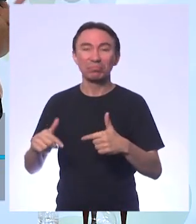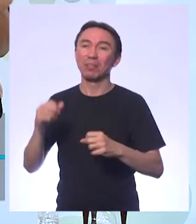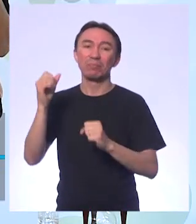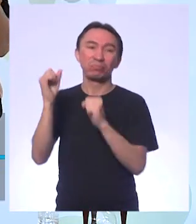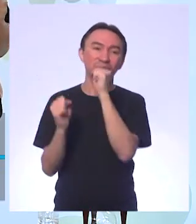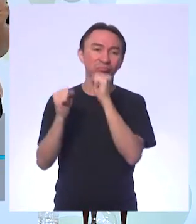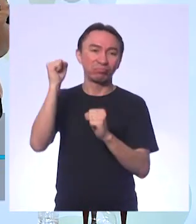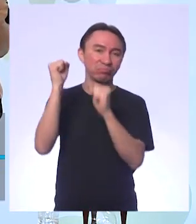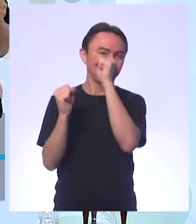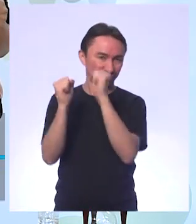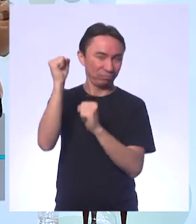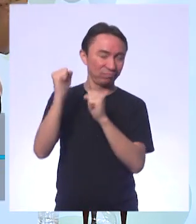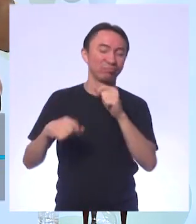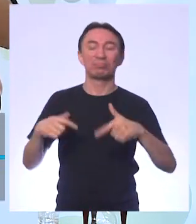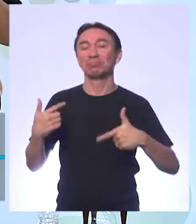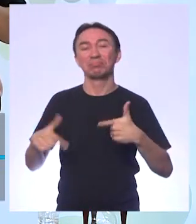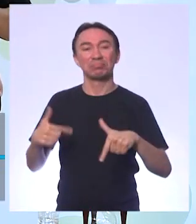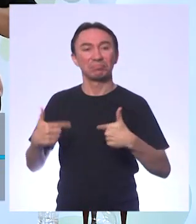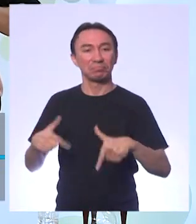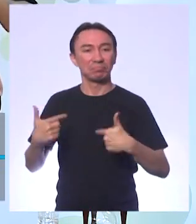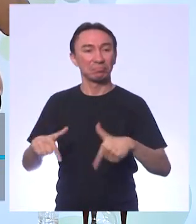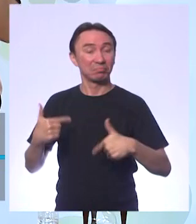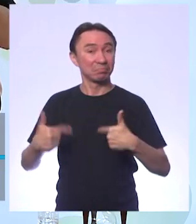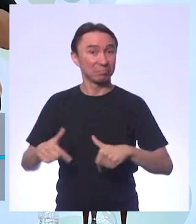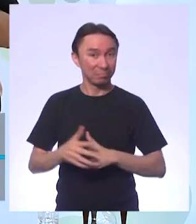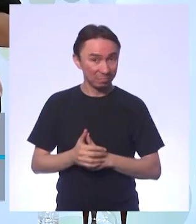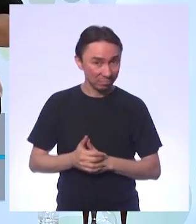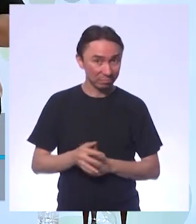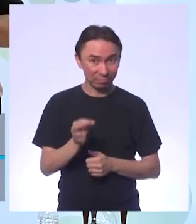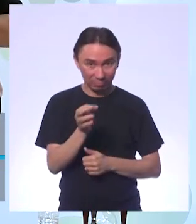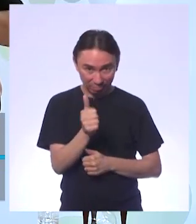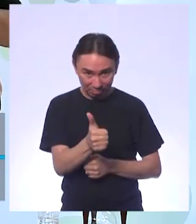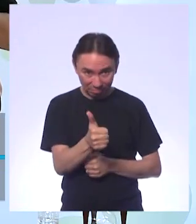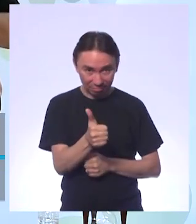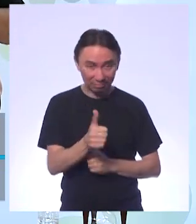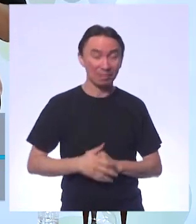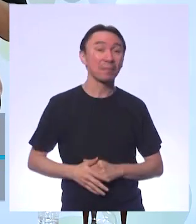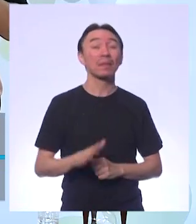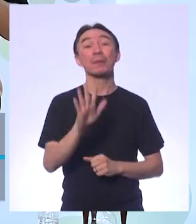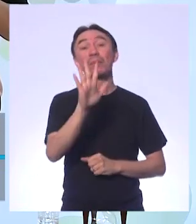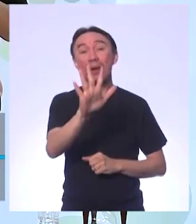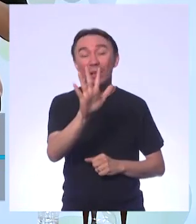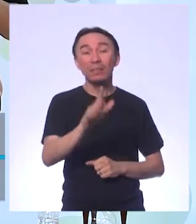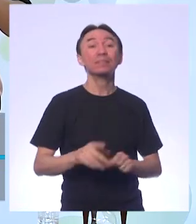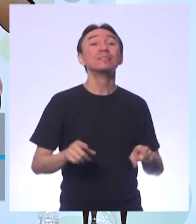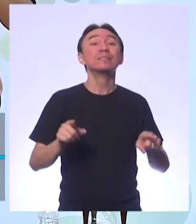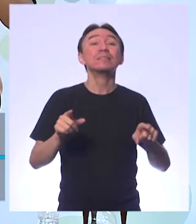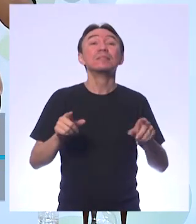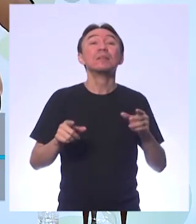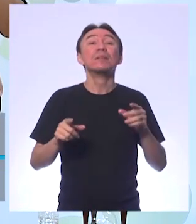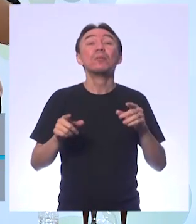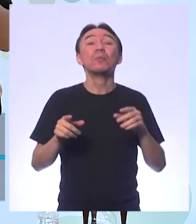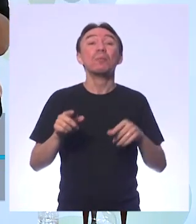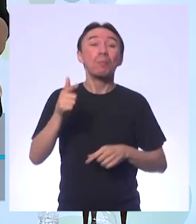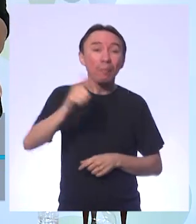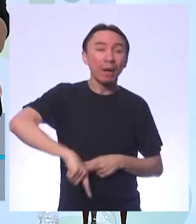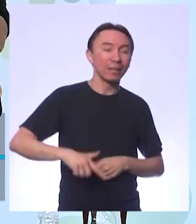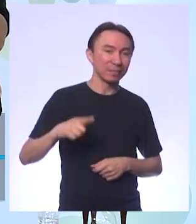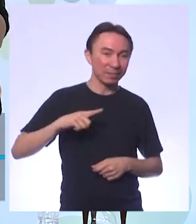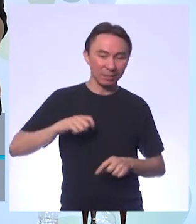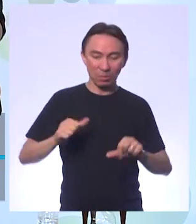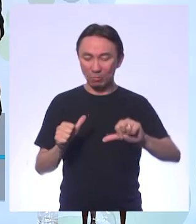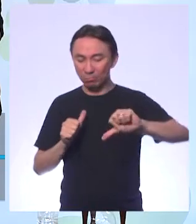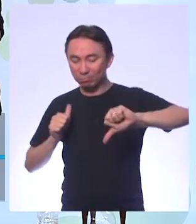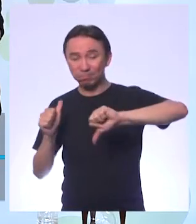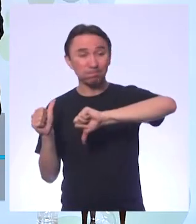fábricas, certo? Mas vocês também sabem que existe aí uma mudança